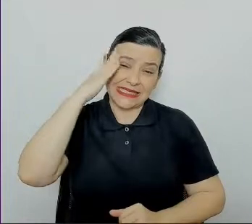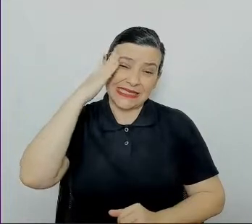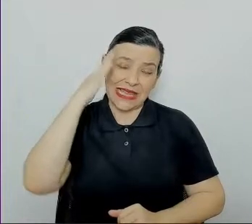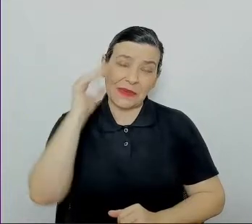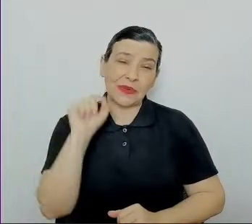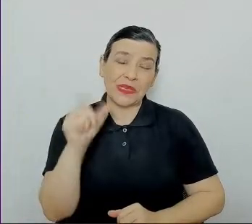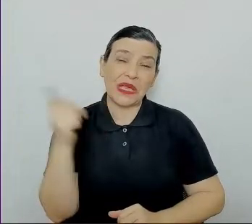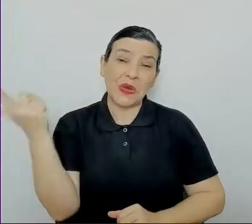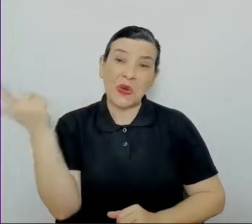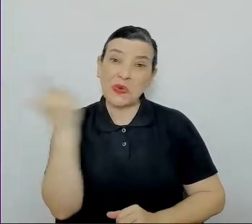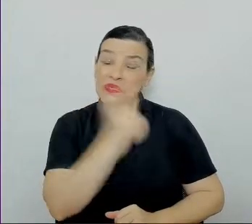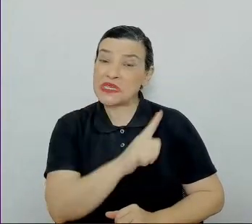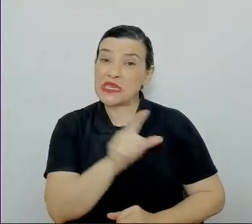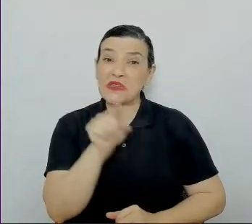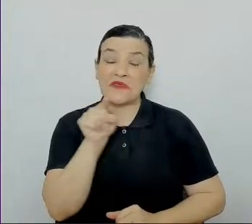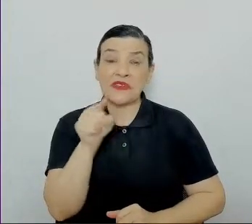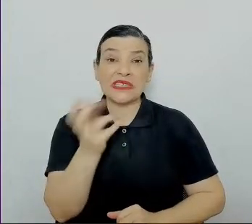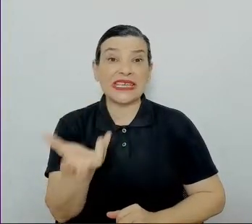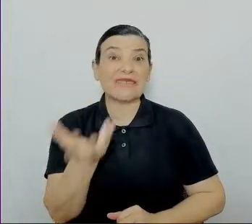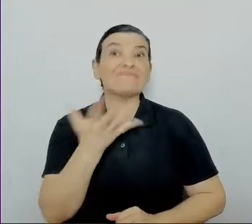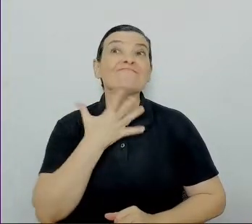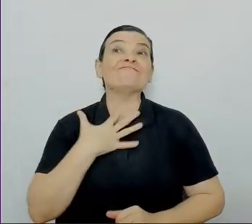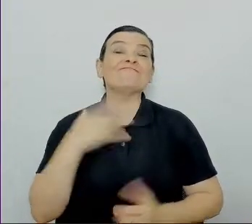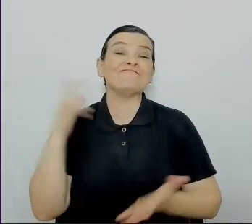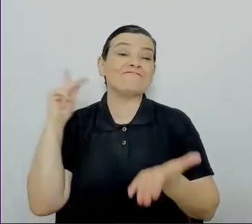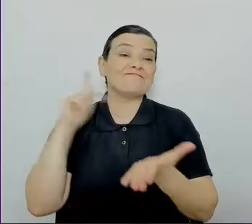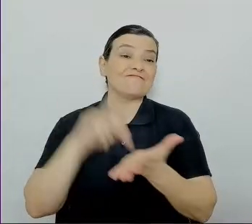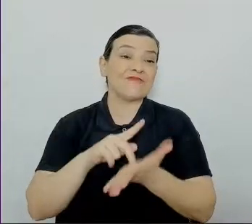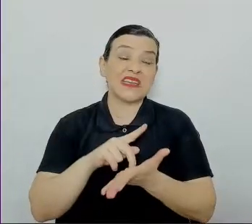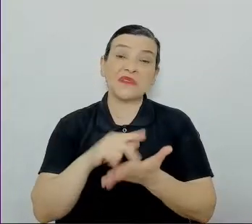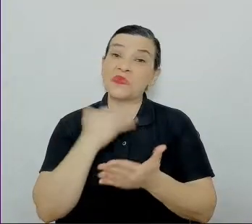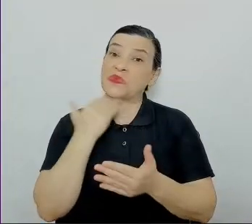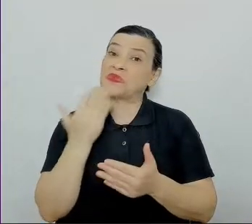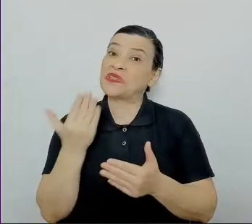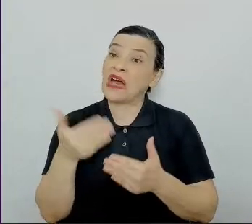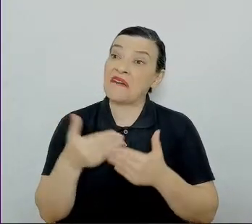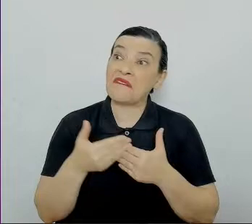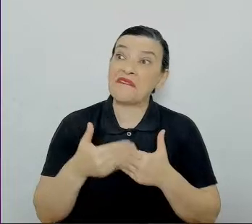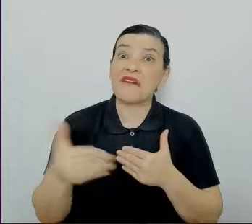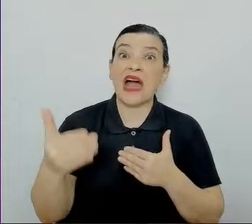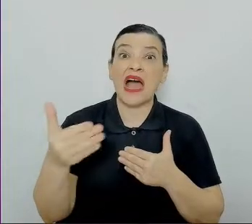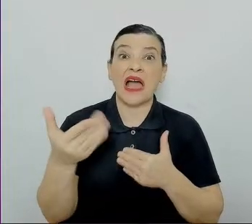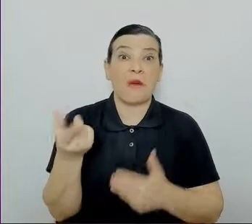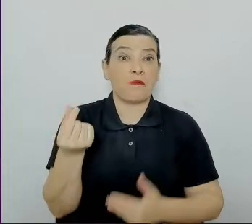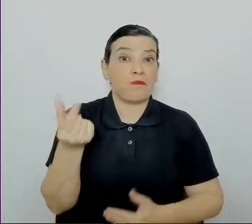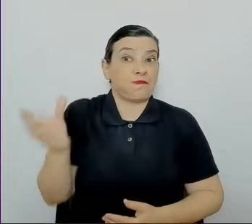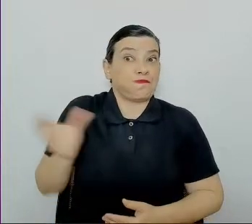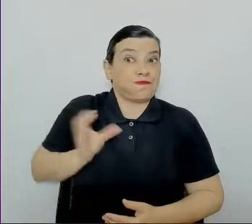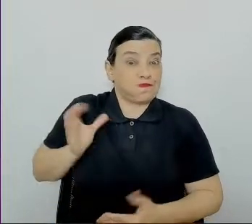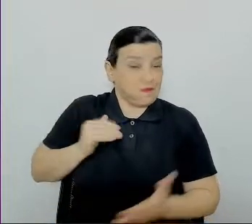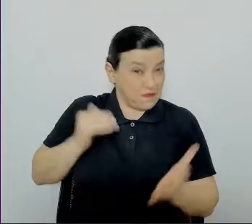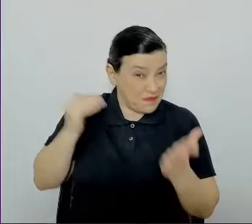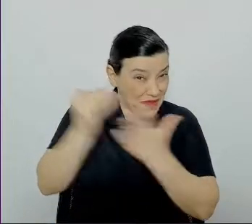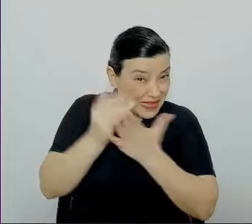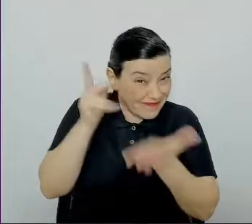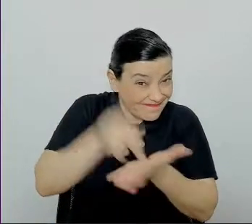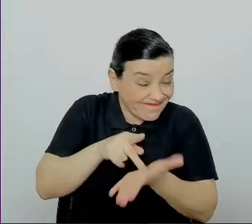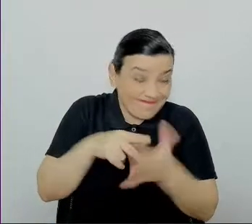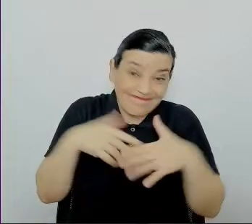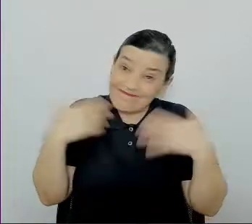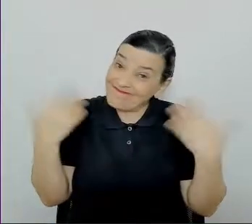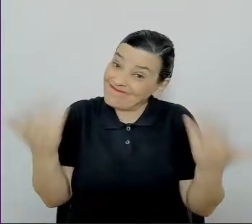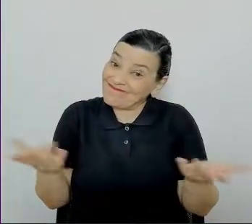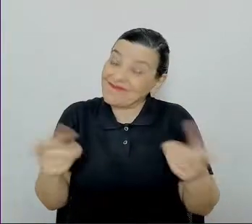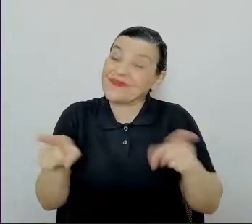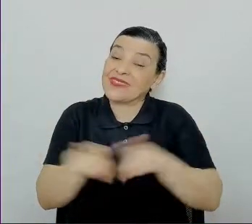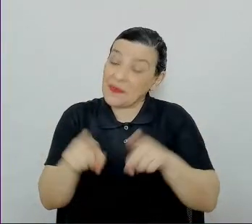que você tanto almeja não garante se você vai ser uma pessoa mais feliz ou vai ficar mais rica. Não é garantido. E a mesma coisa acontece com o produto.